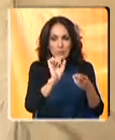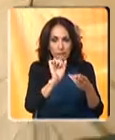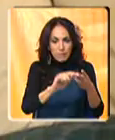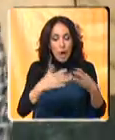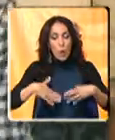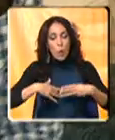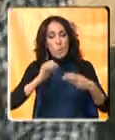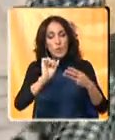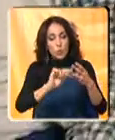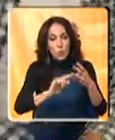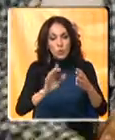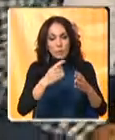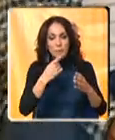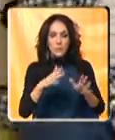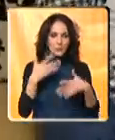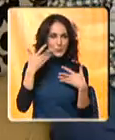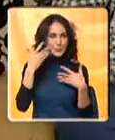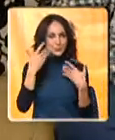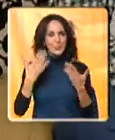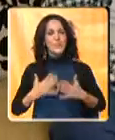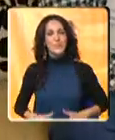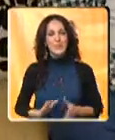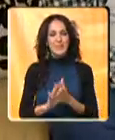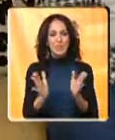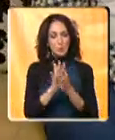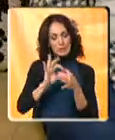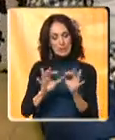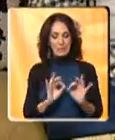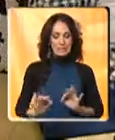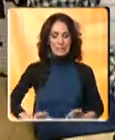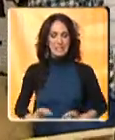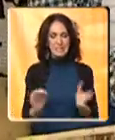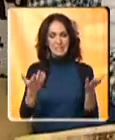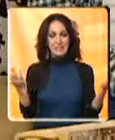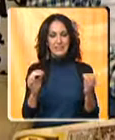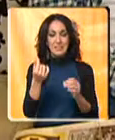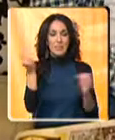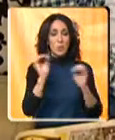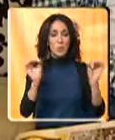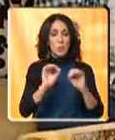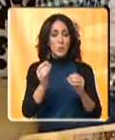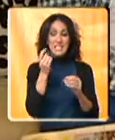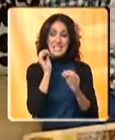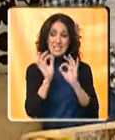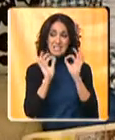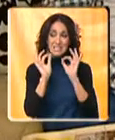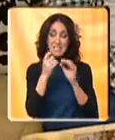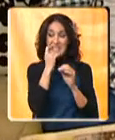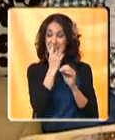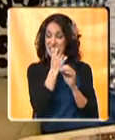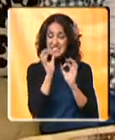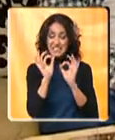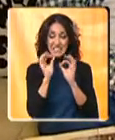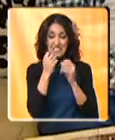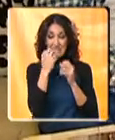a tua roupa. Já dá para perceber que és vaidosa. Sou. Tudo aí a condizer. E, portanto, não há dinheiro para arranjar os dentes.